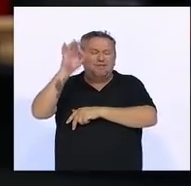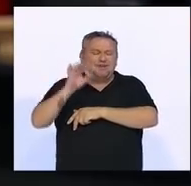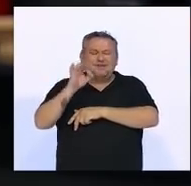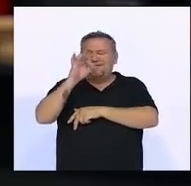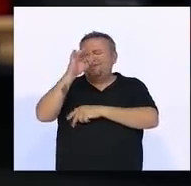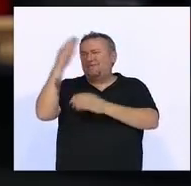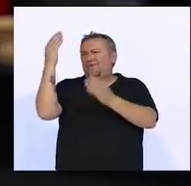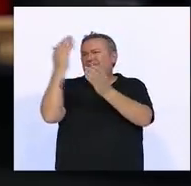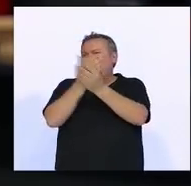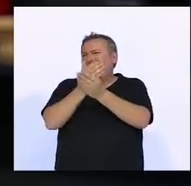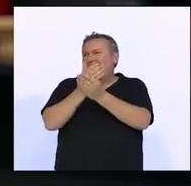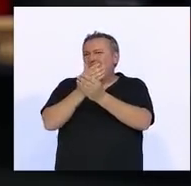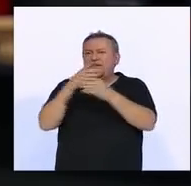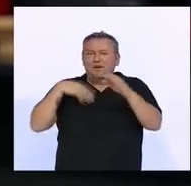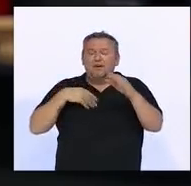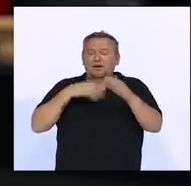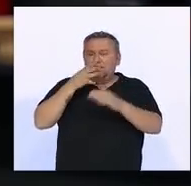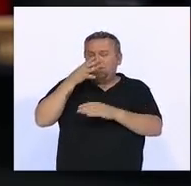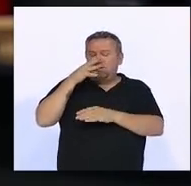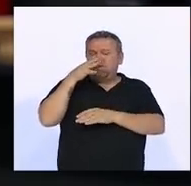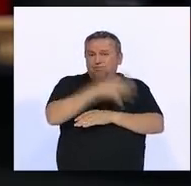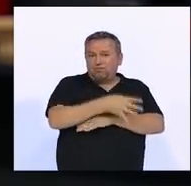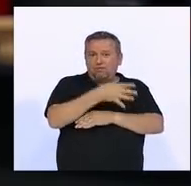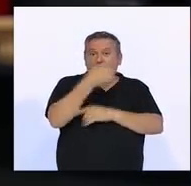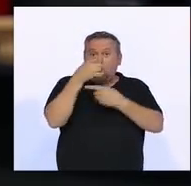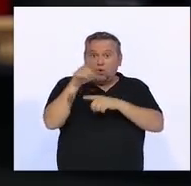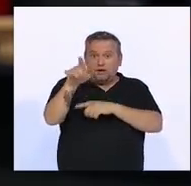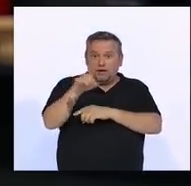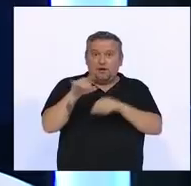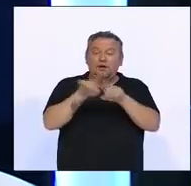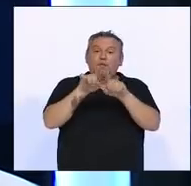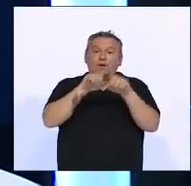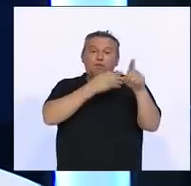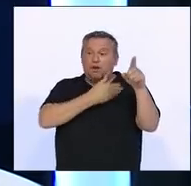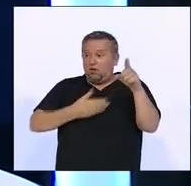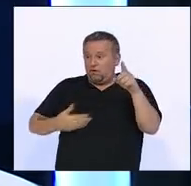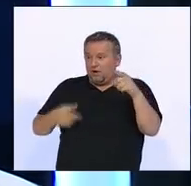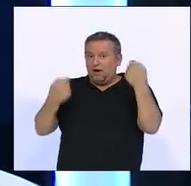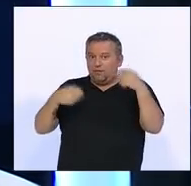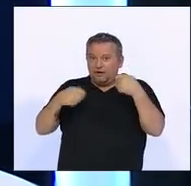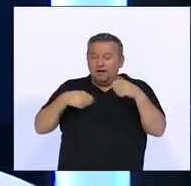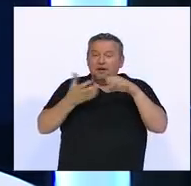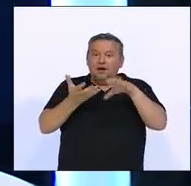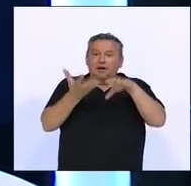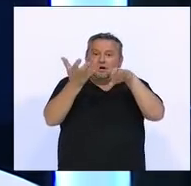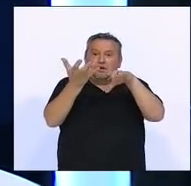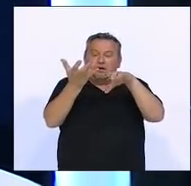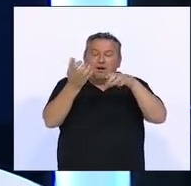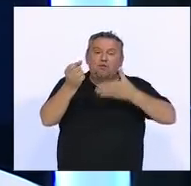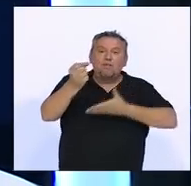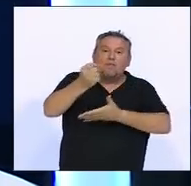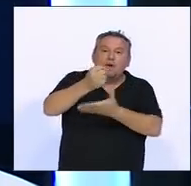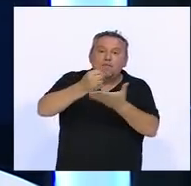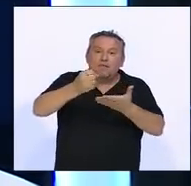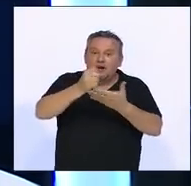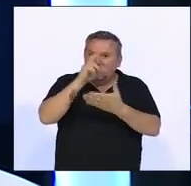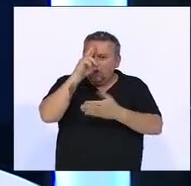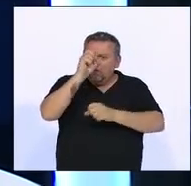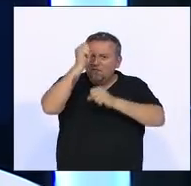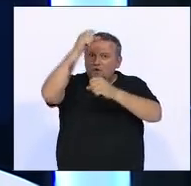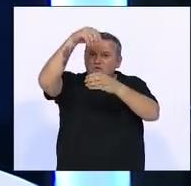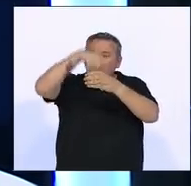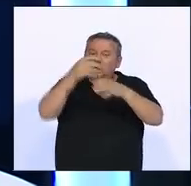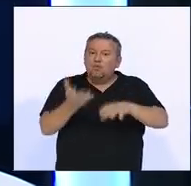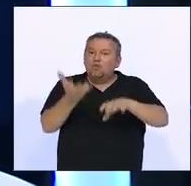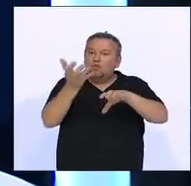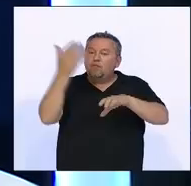porque ele xingou de corrupto na tribuna ou na imprensa. Para governar, é preciso ter o apoio do Congresso. A base, uma base forte no Congresso é